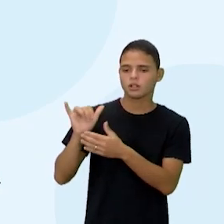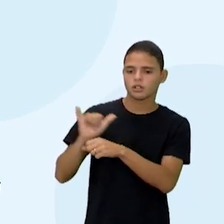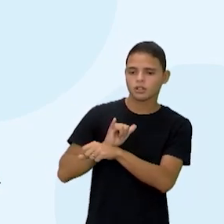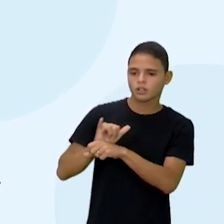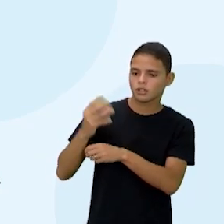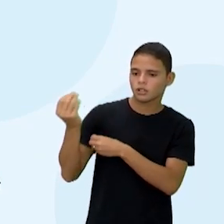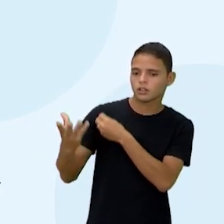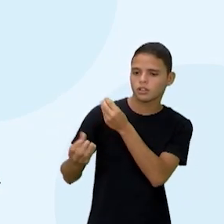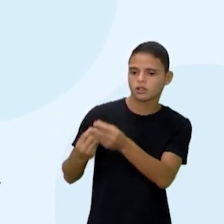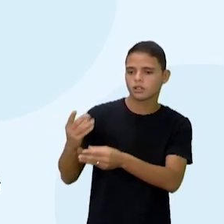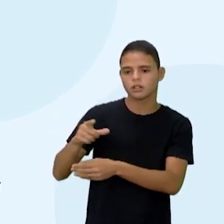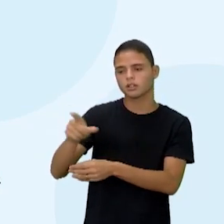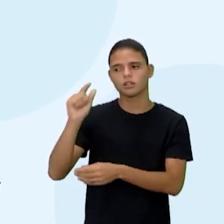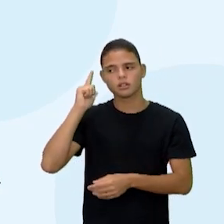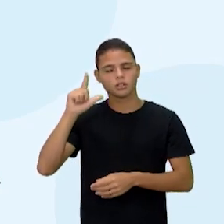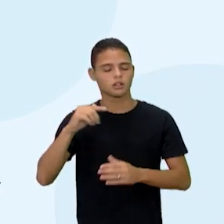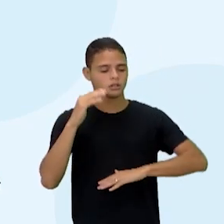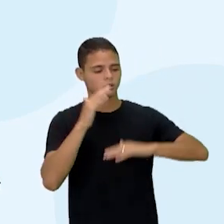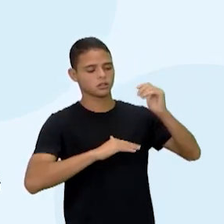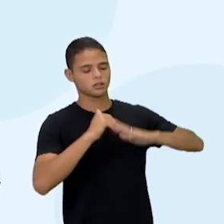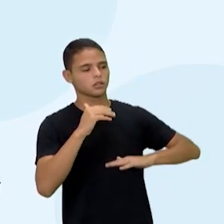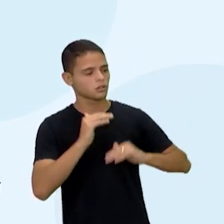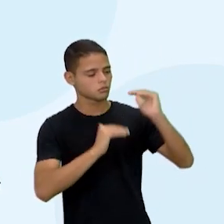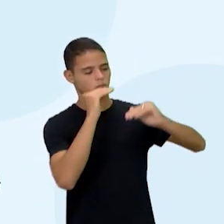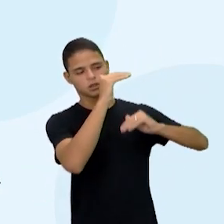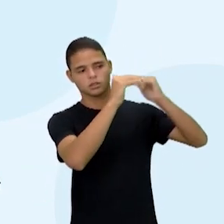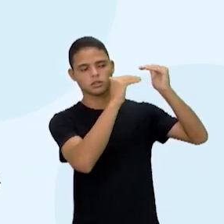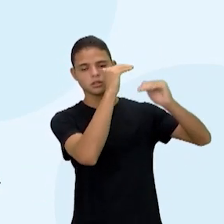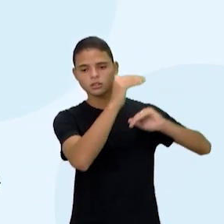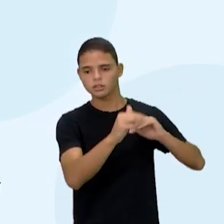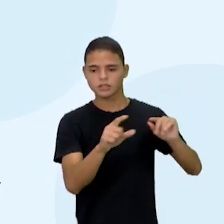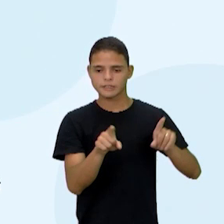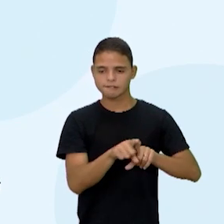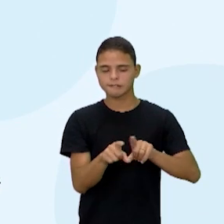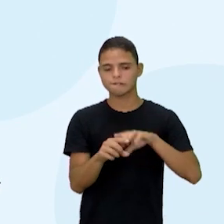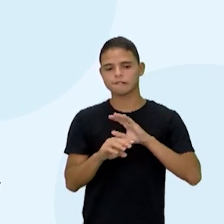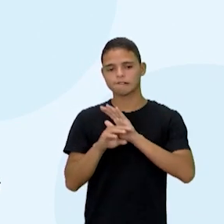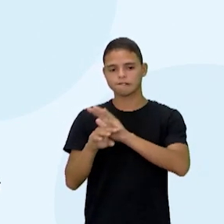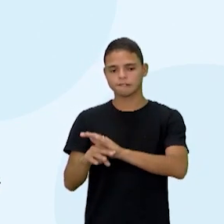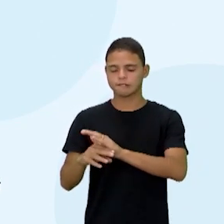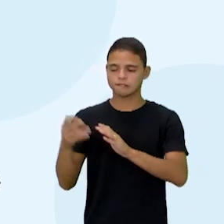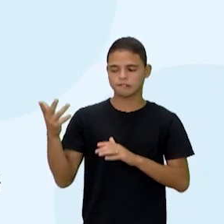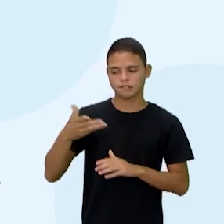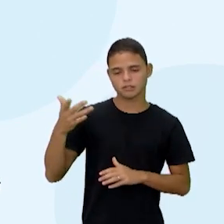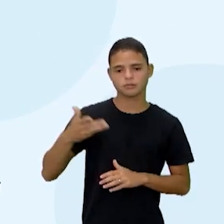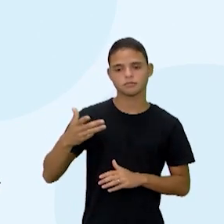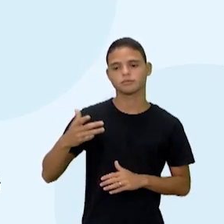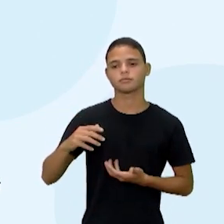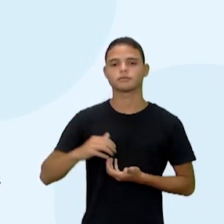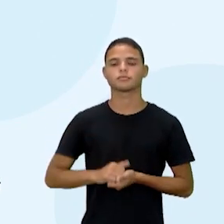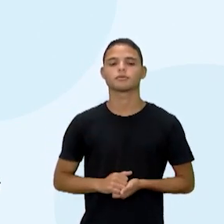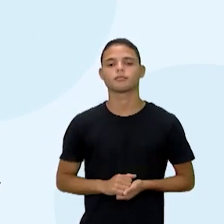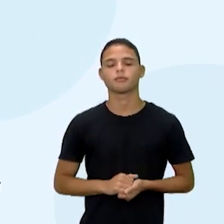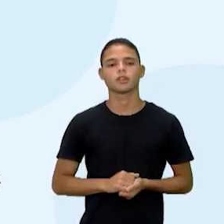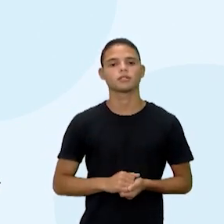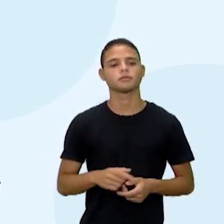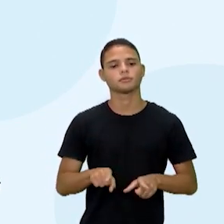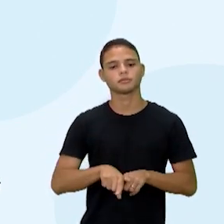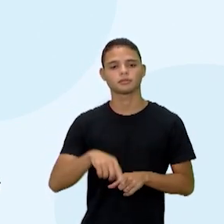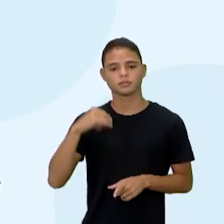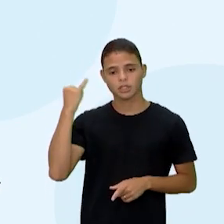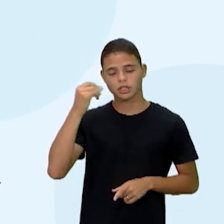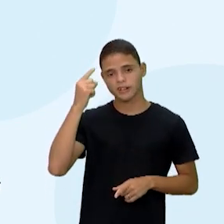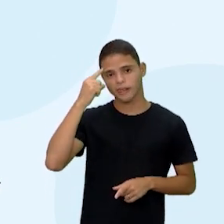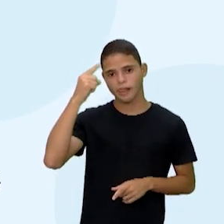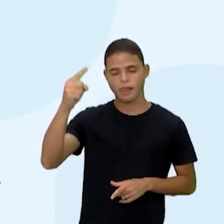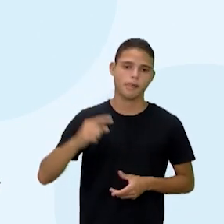necessários para que eles possam desenvolver os seus potenciais por meio do enriquecimento e por meio da aceleração. E é importante pensarem,